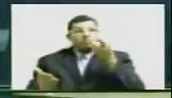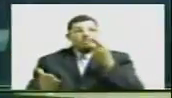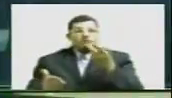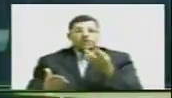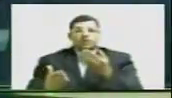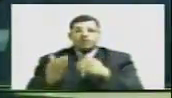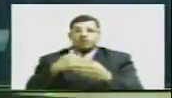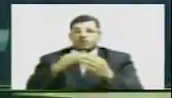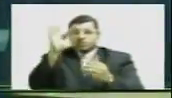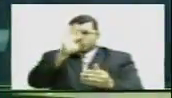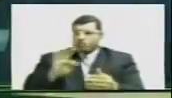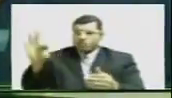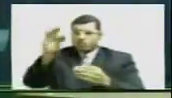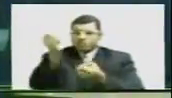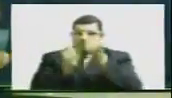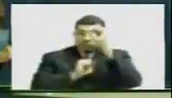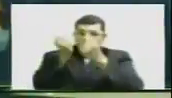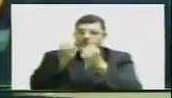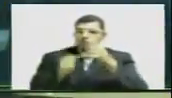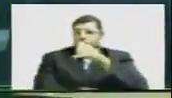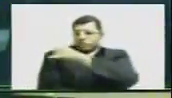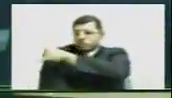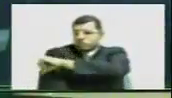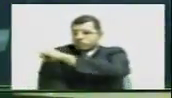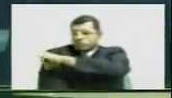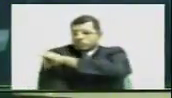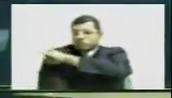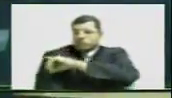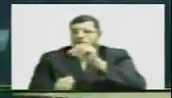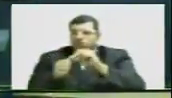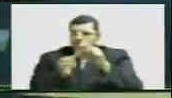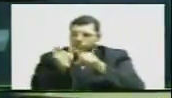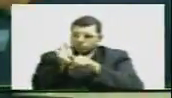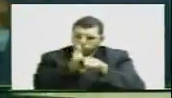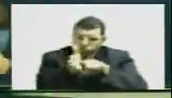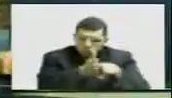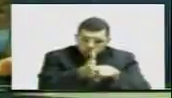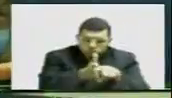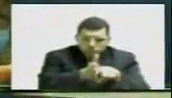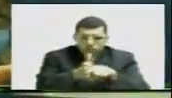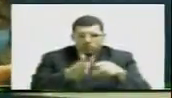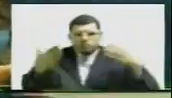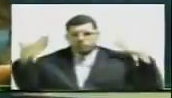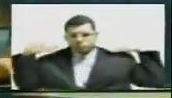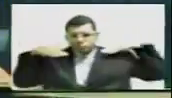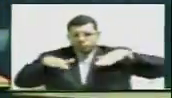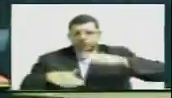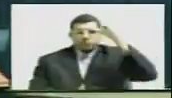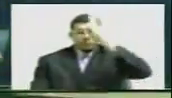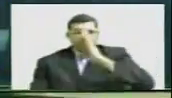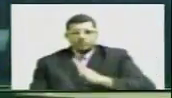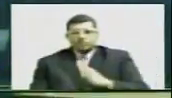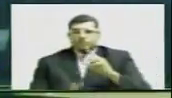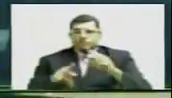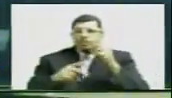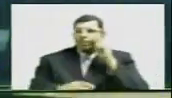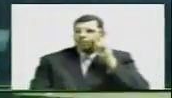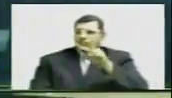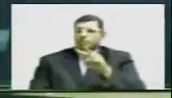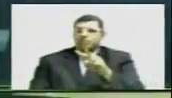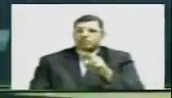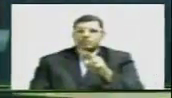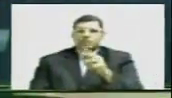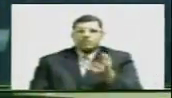uma matéria em que a Federação das Indústrias do Rio de Janeiro fez uma pesquisa nos aeroportos brasileiros e